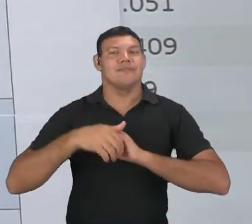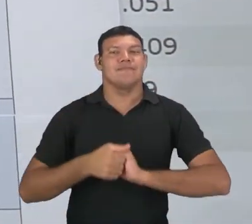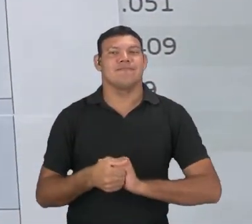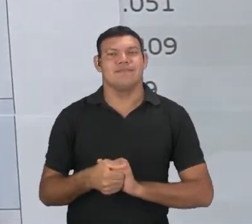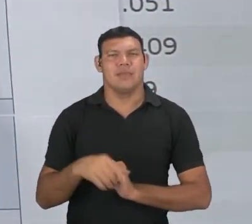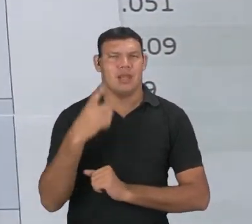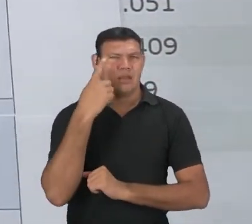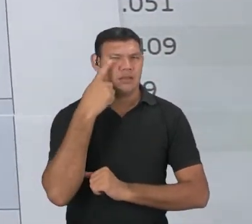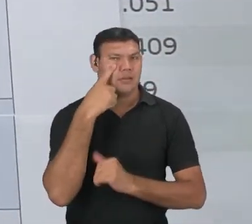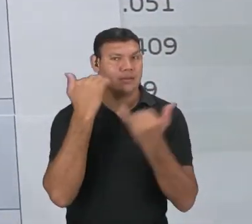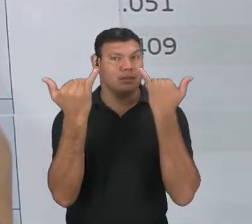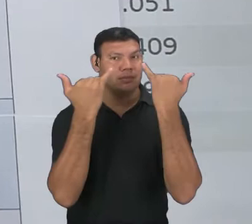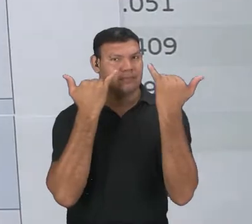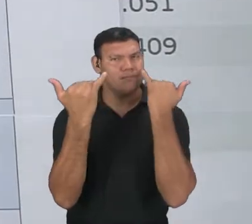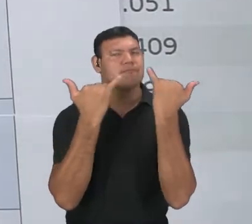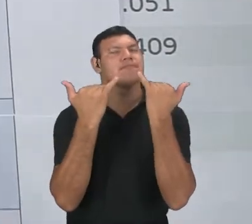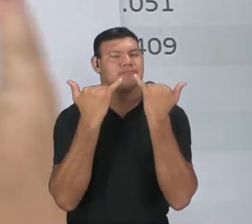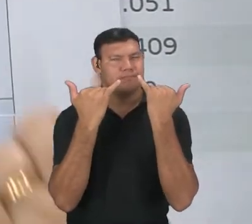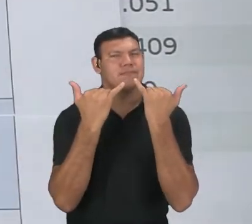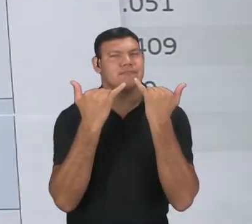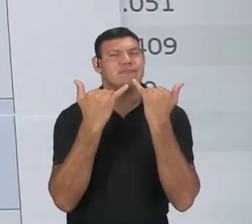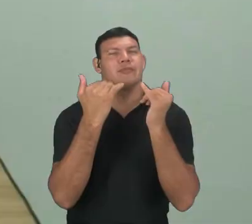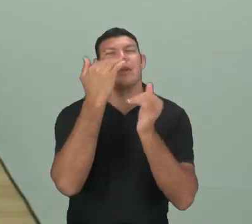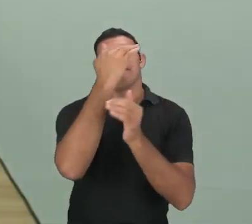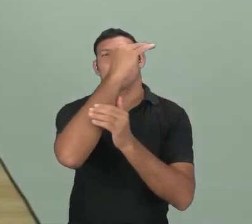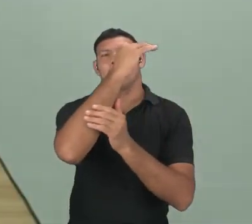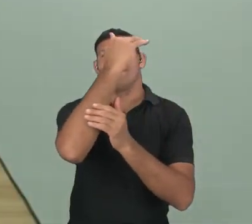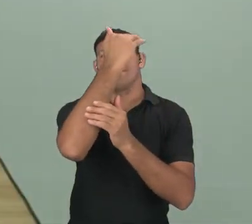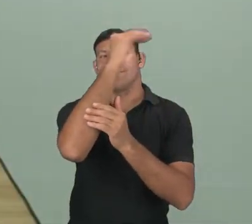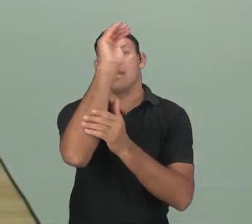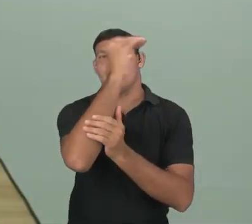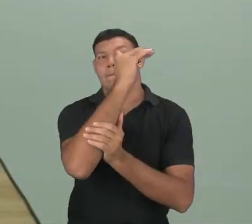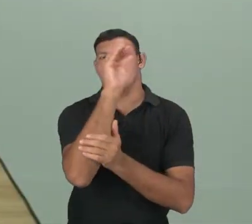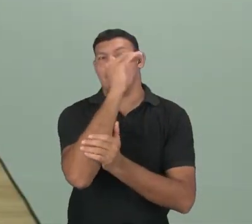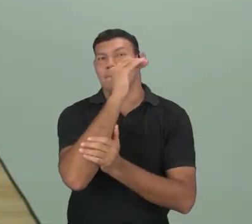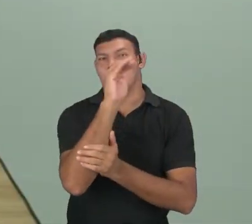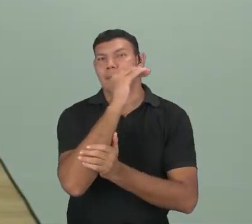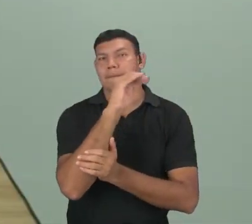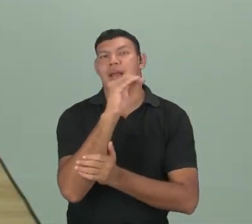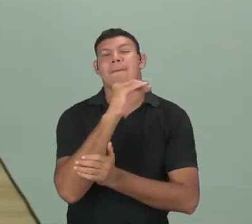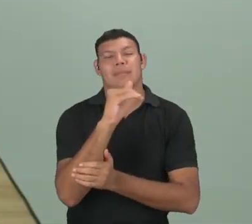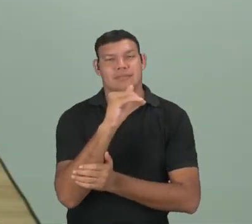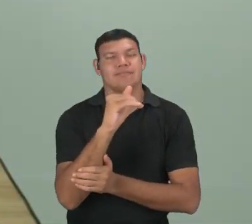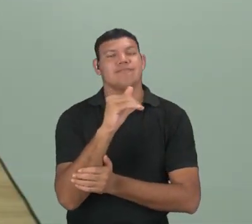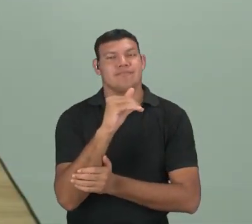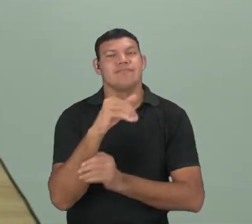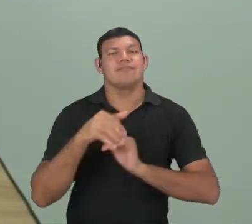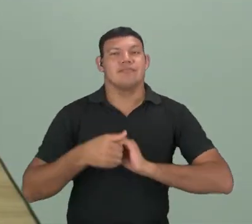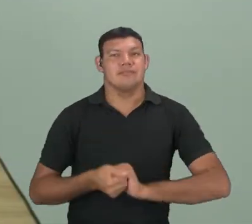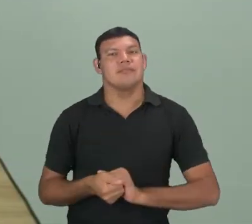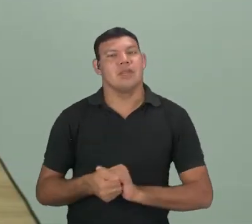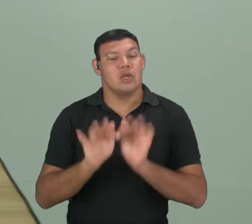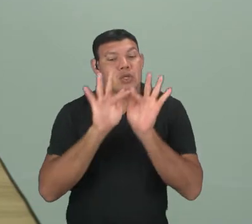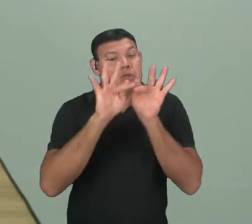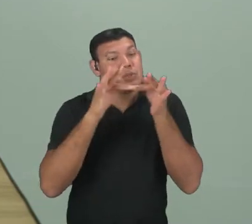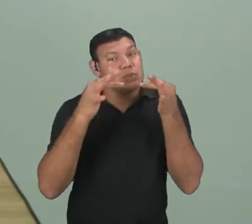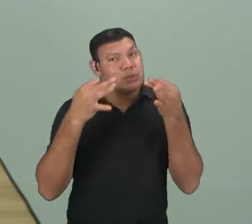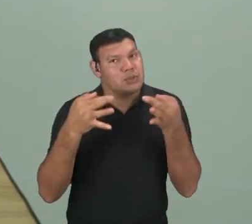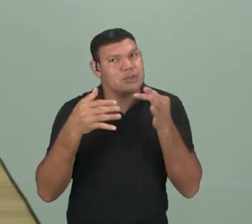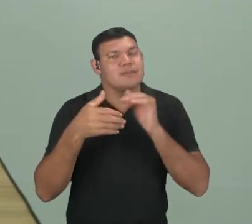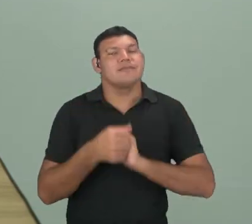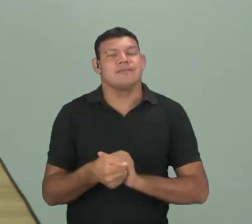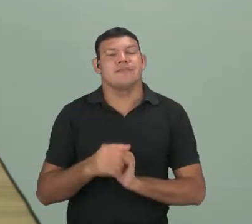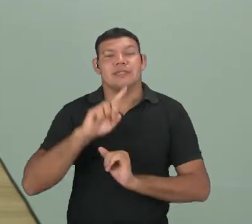só. Estão vendo que as informações sempre estão na mesma linha? Nós chamamos isso, de tabela